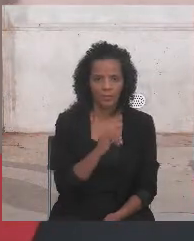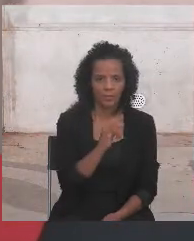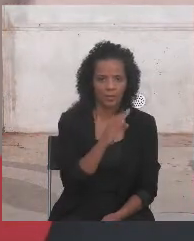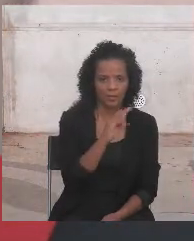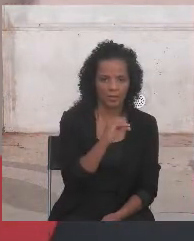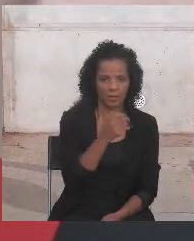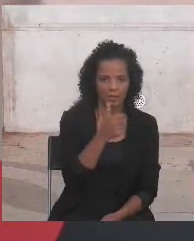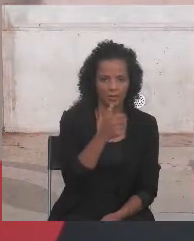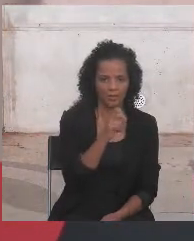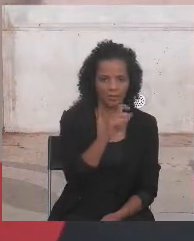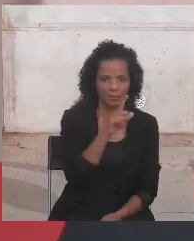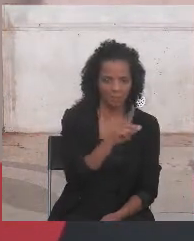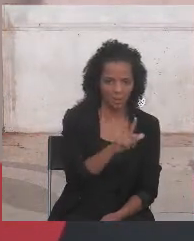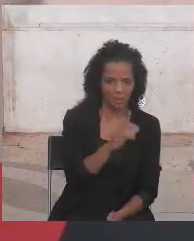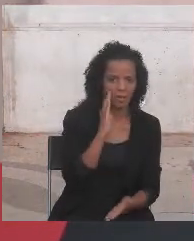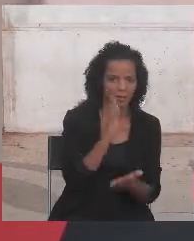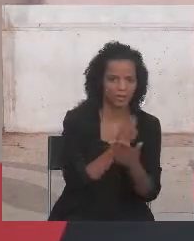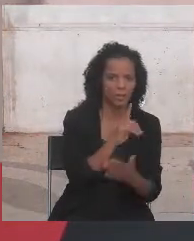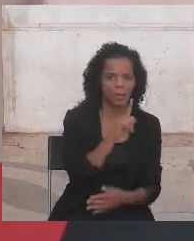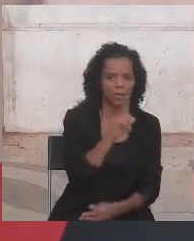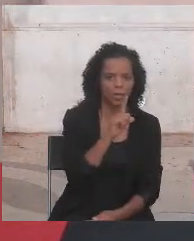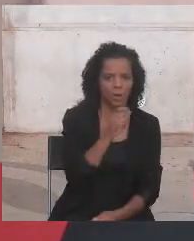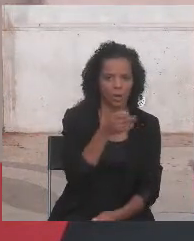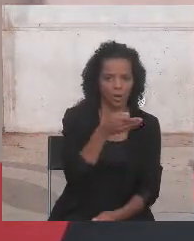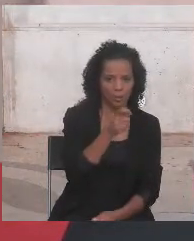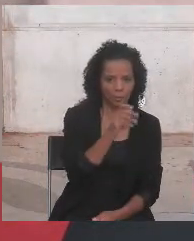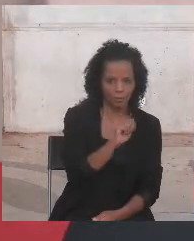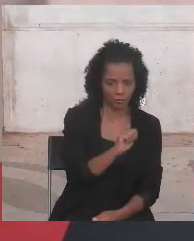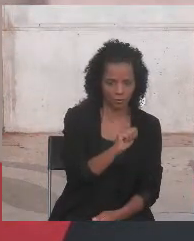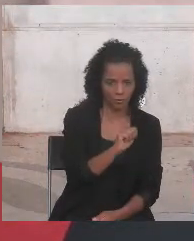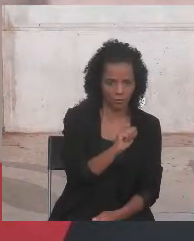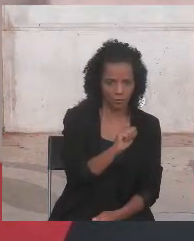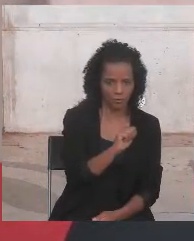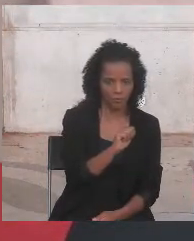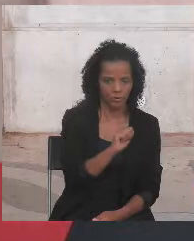Isabel Rendeiro Marques Mendes Lopes,